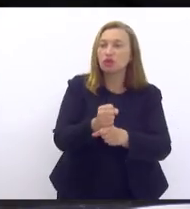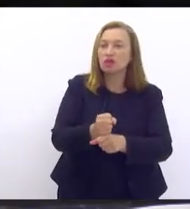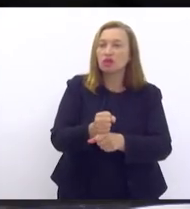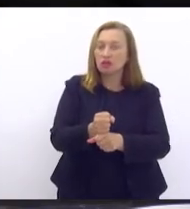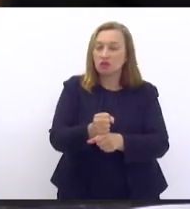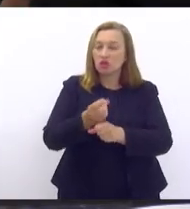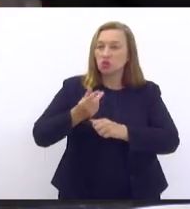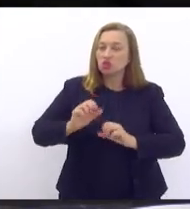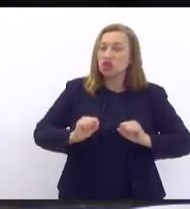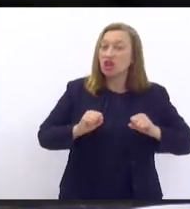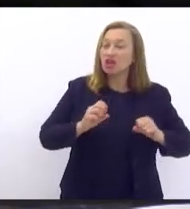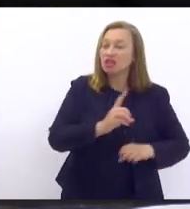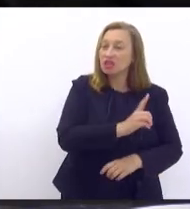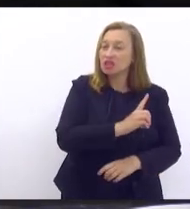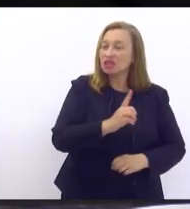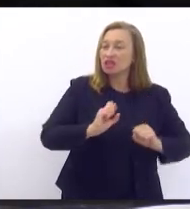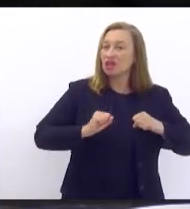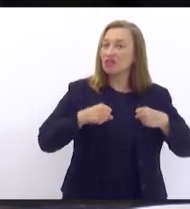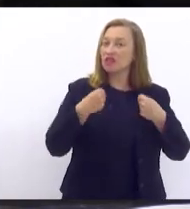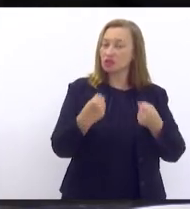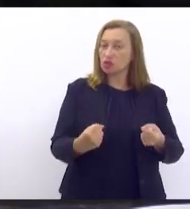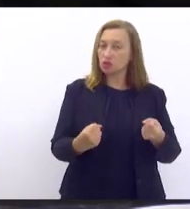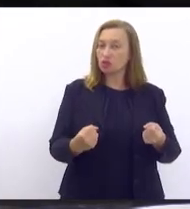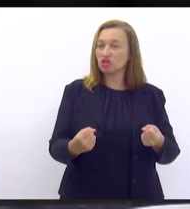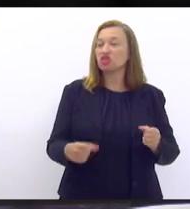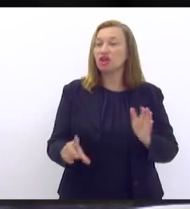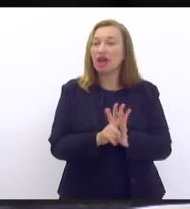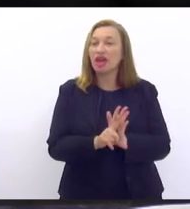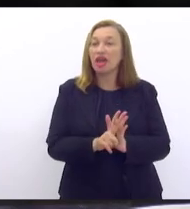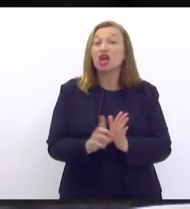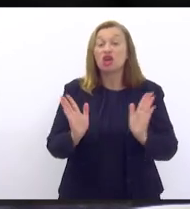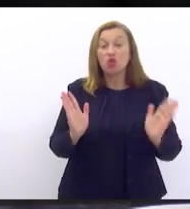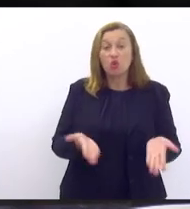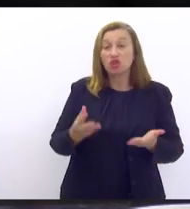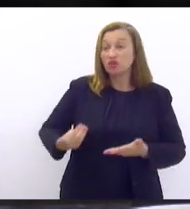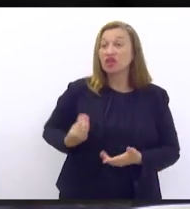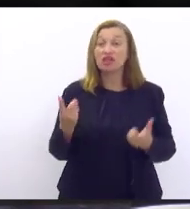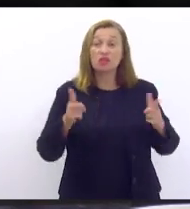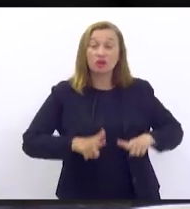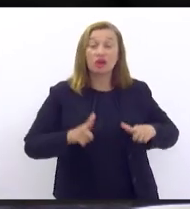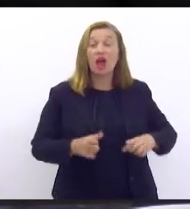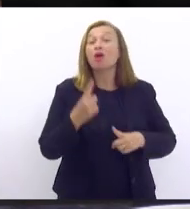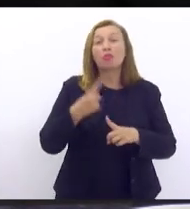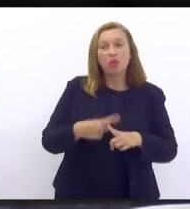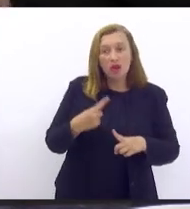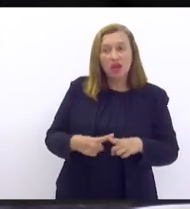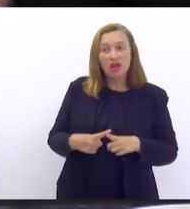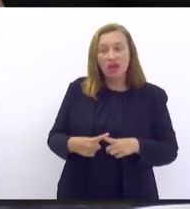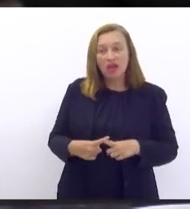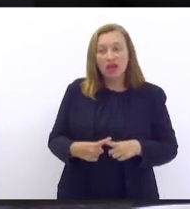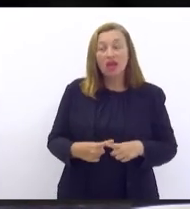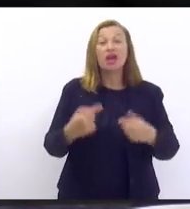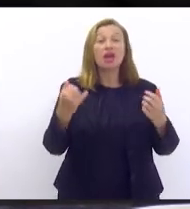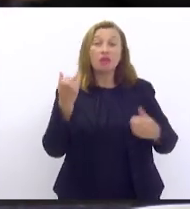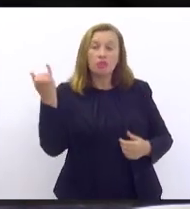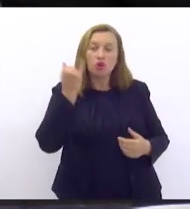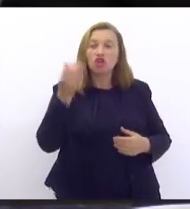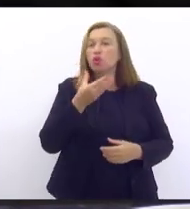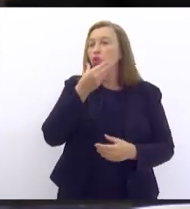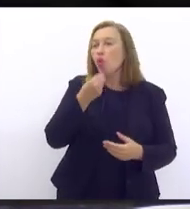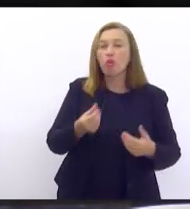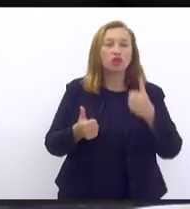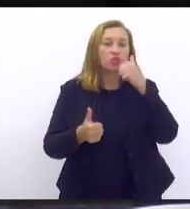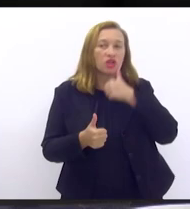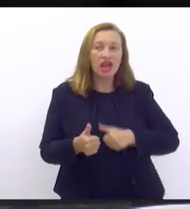maiores defensores pró-vida do país. E hoje ele está aqui porque é necessário que homens e mulheres cheios do